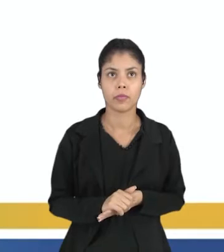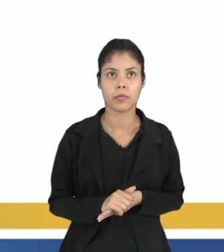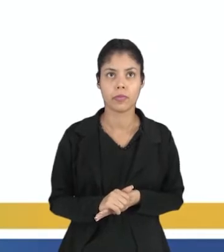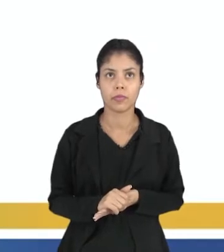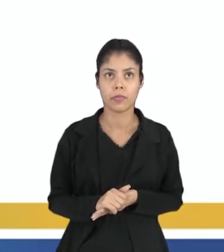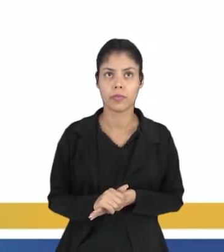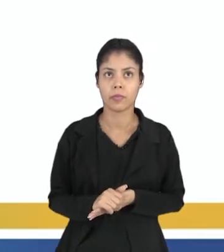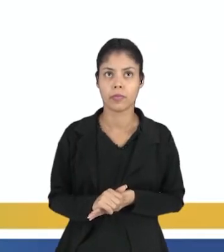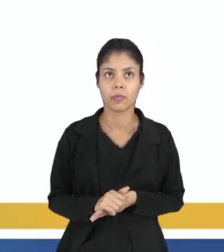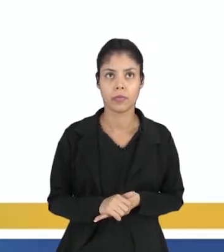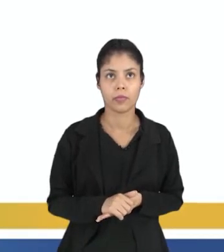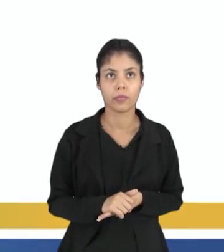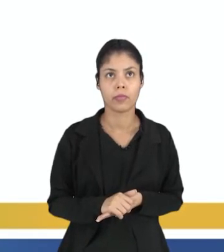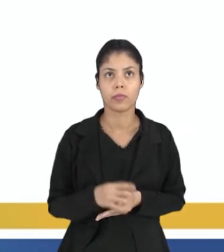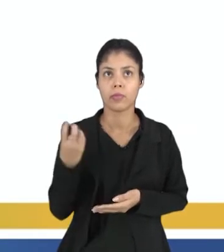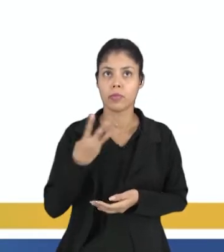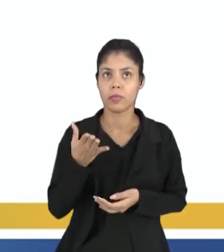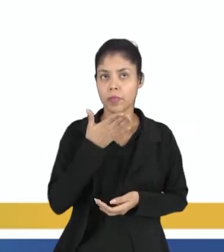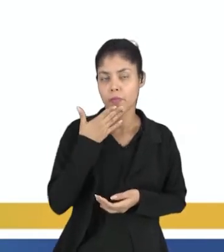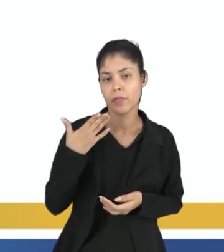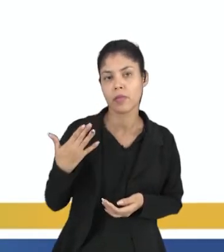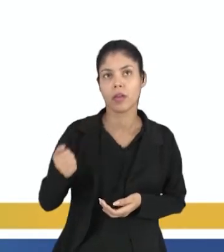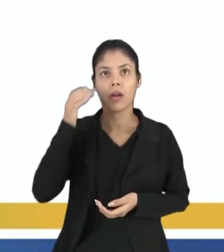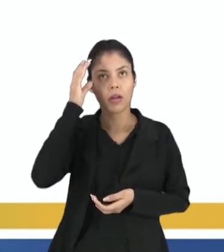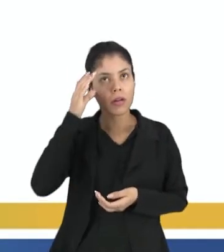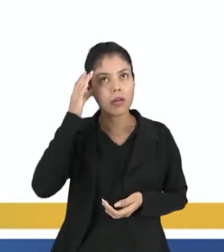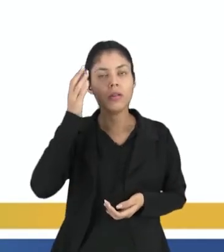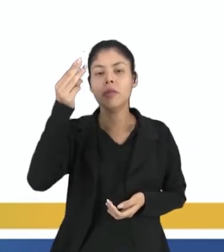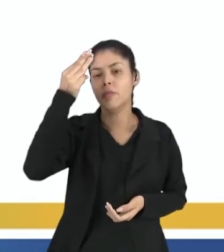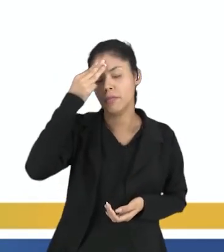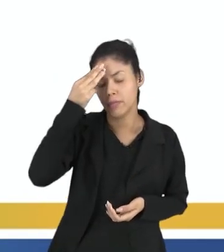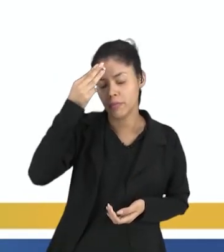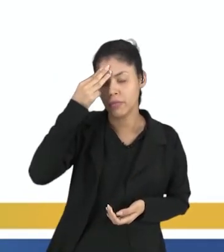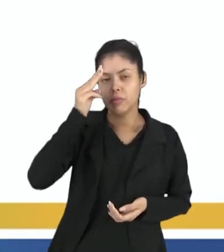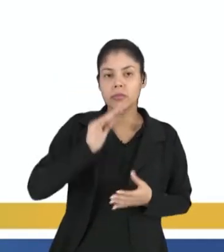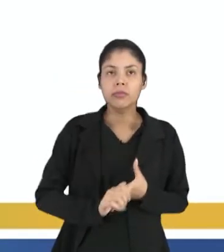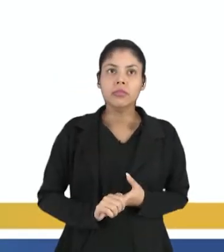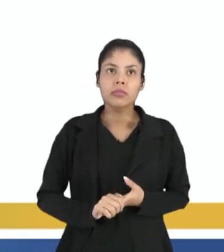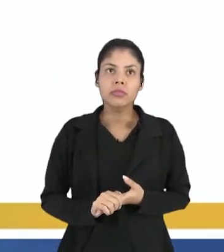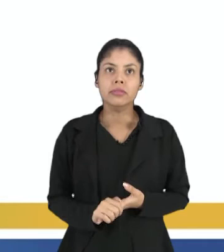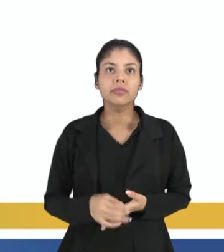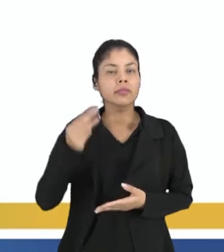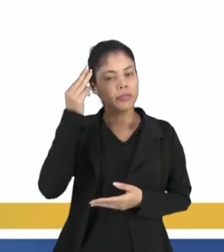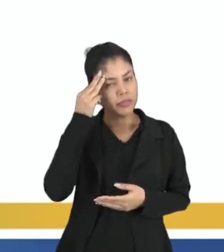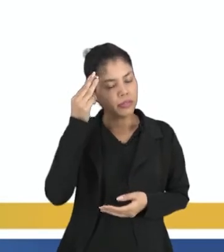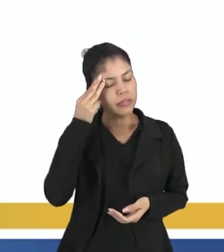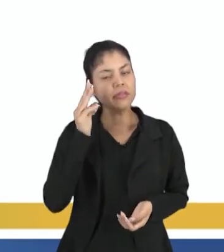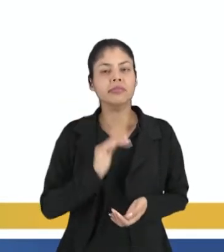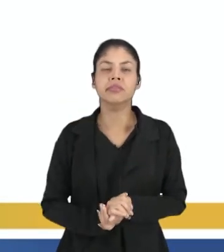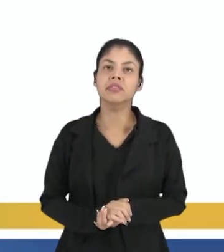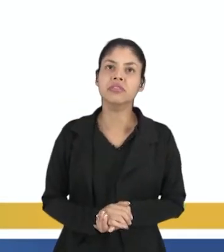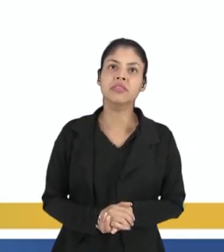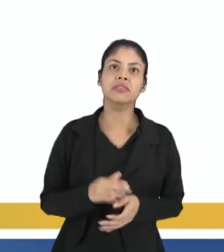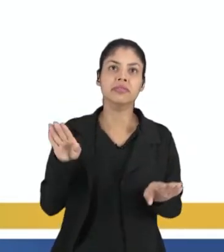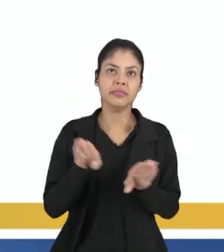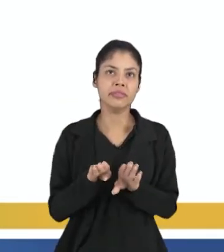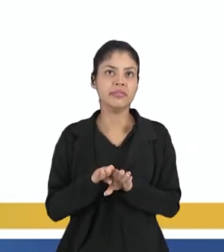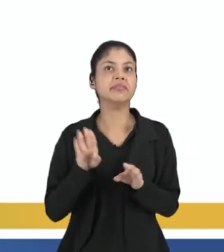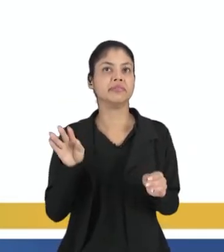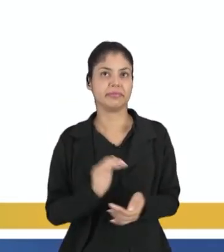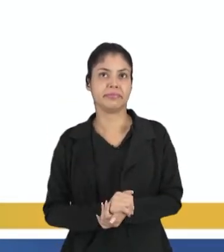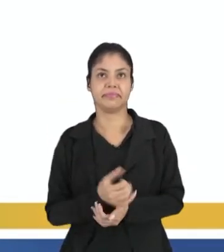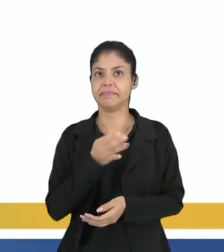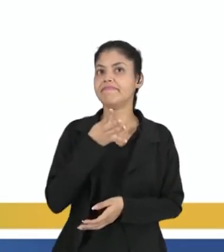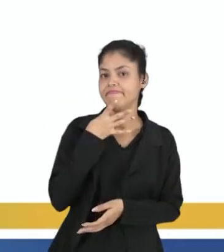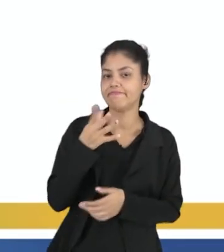o próximo. Terceiro, melhora a concentração e a memorização. A memória e concentração também